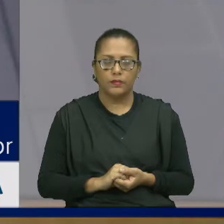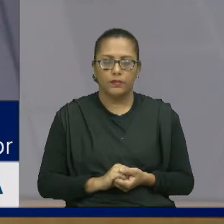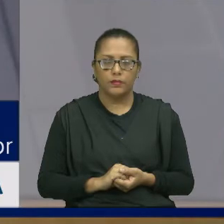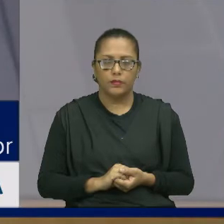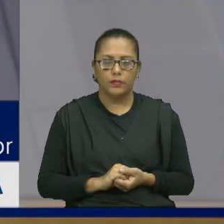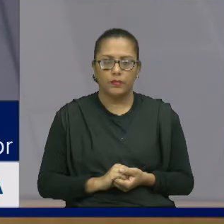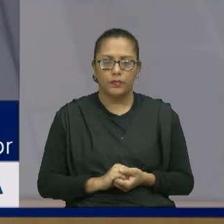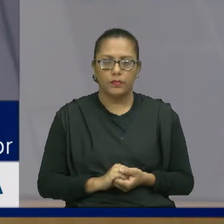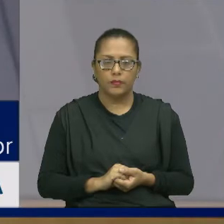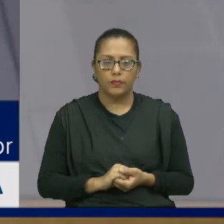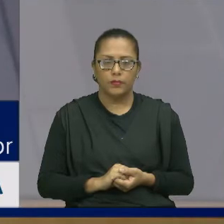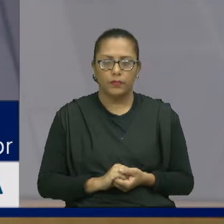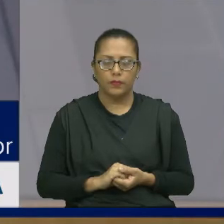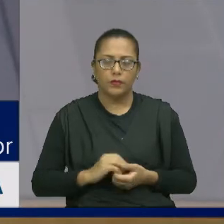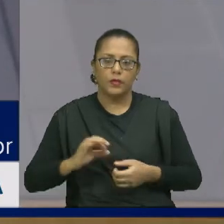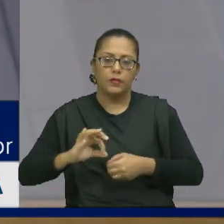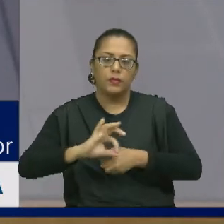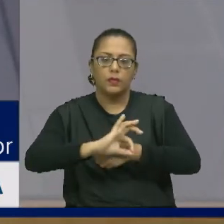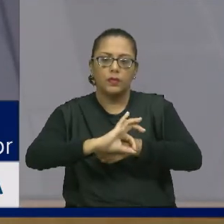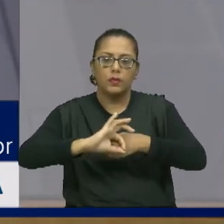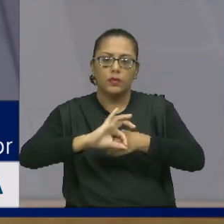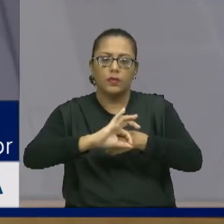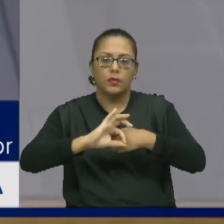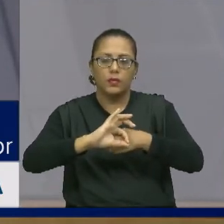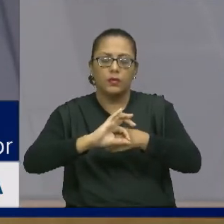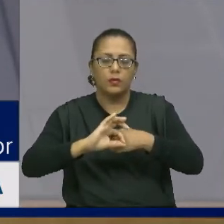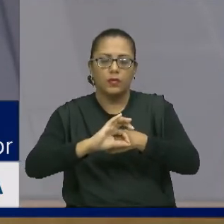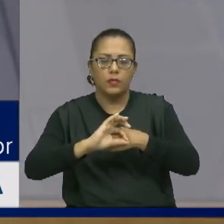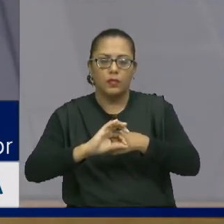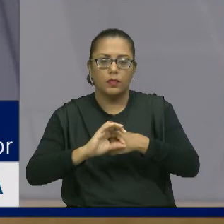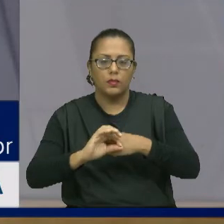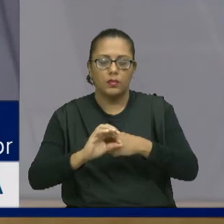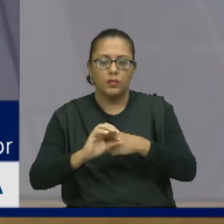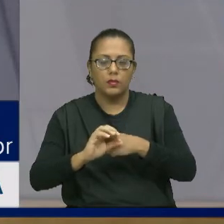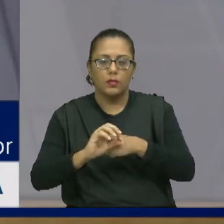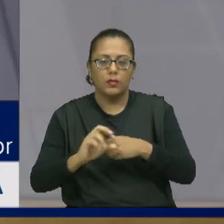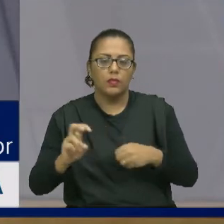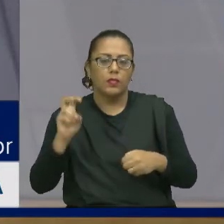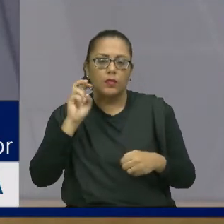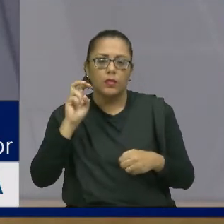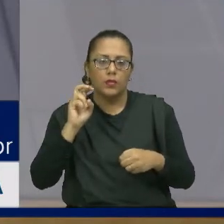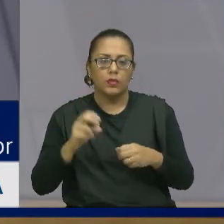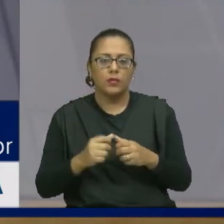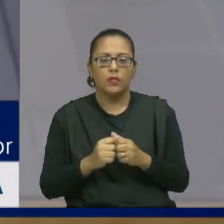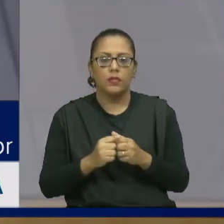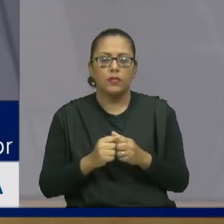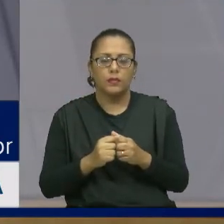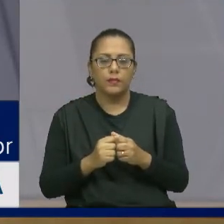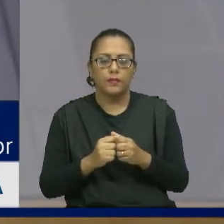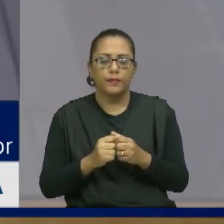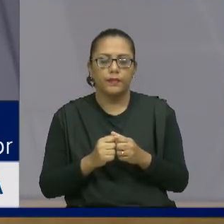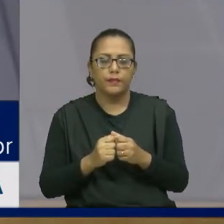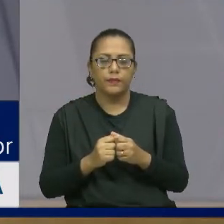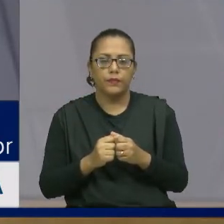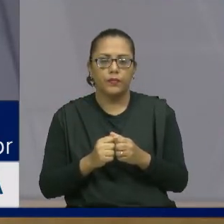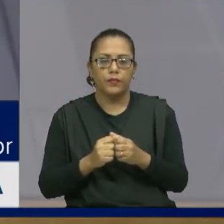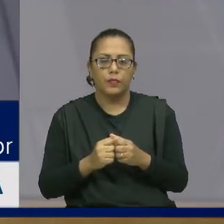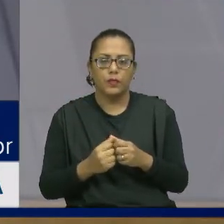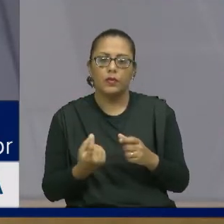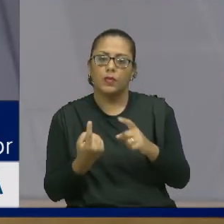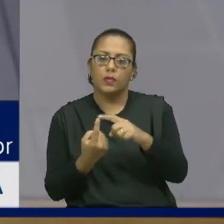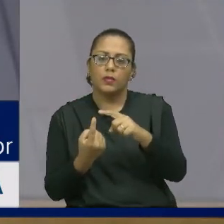Conforme o artigo 5º do projeto 300/2020, competirá ao primeiro